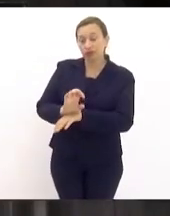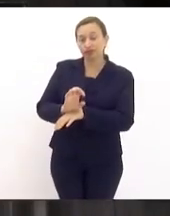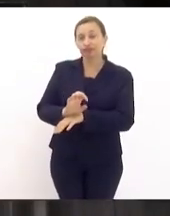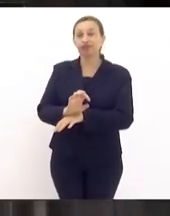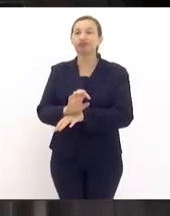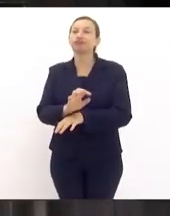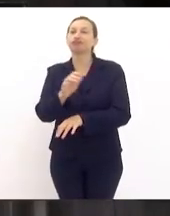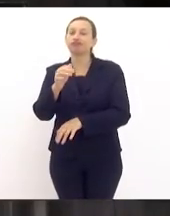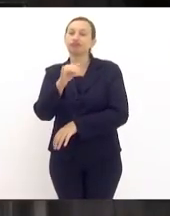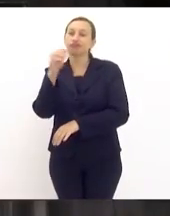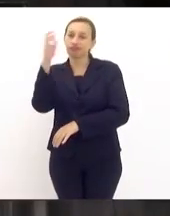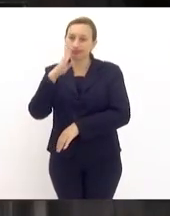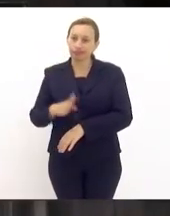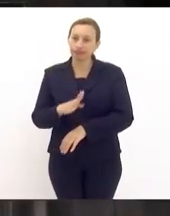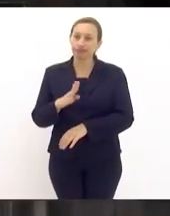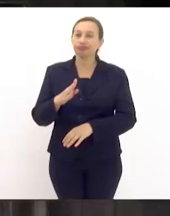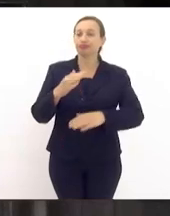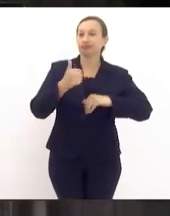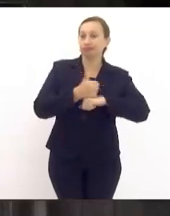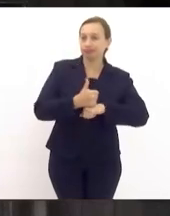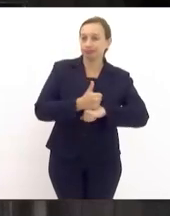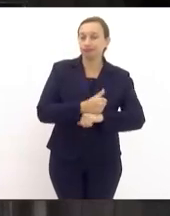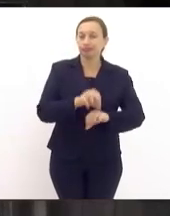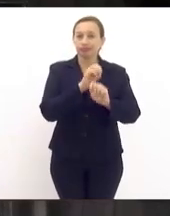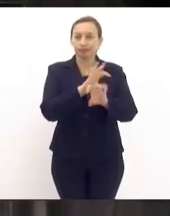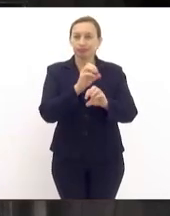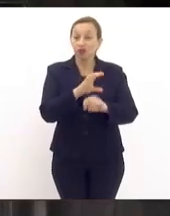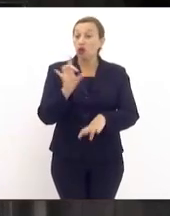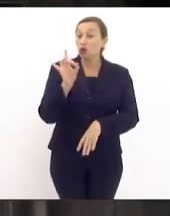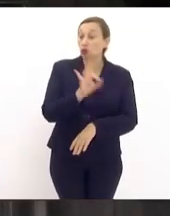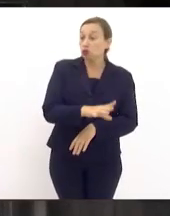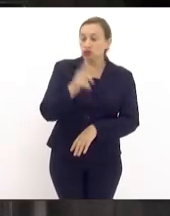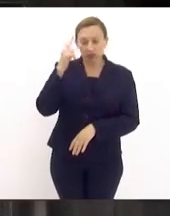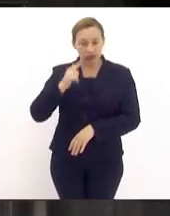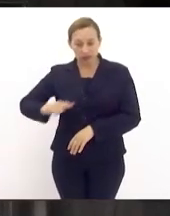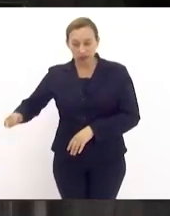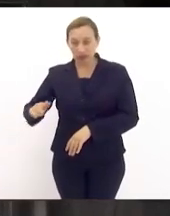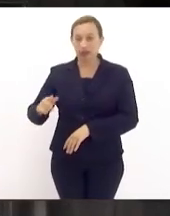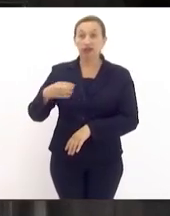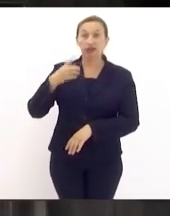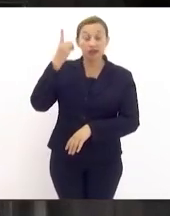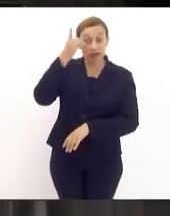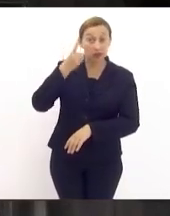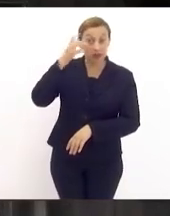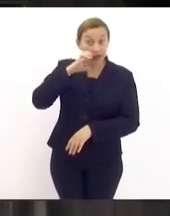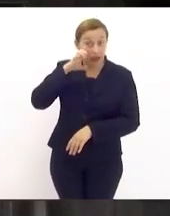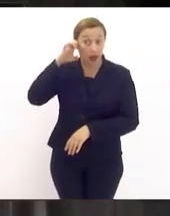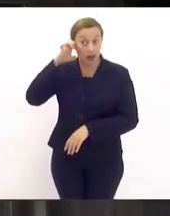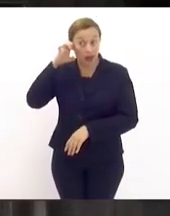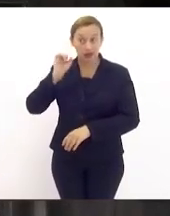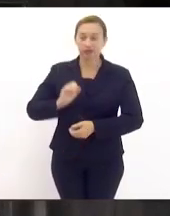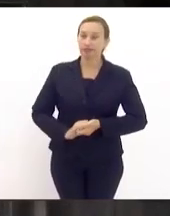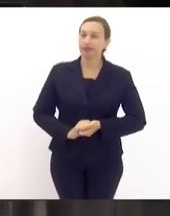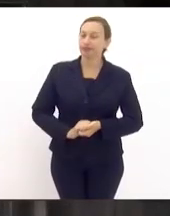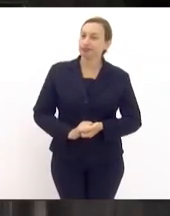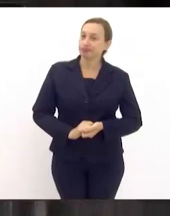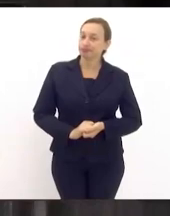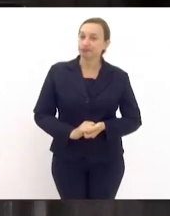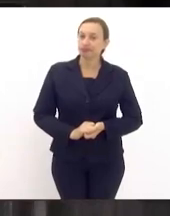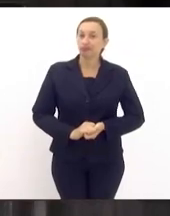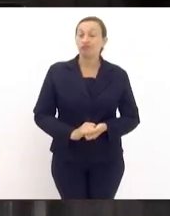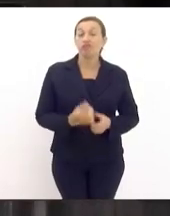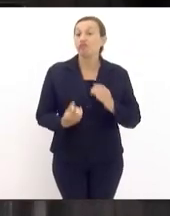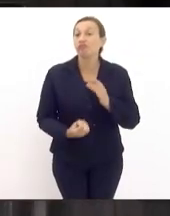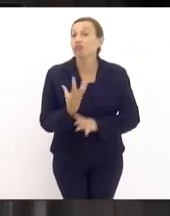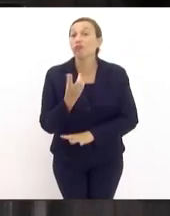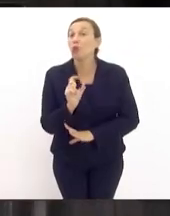educação. E nessas últimas 2 semanas, deputada Élica, a tensão que tomou conta das escolas está